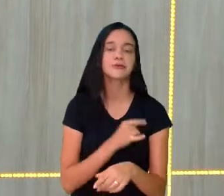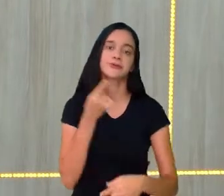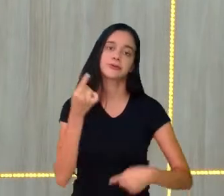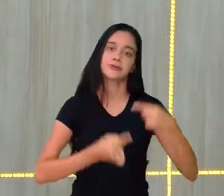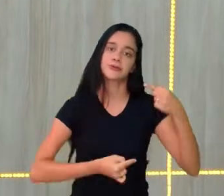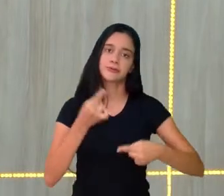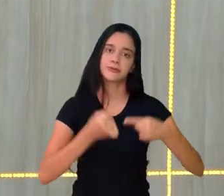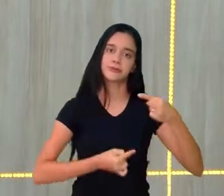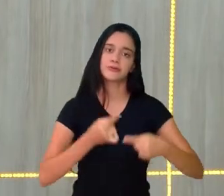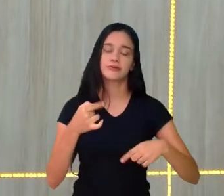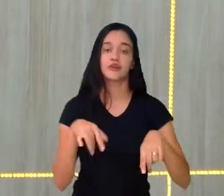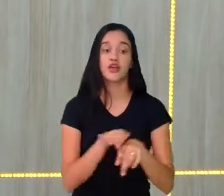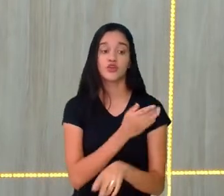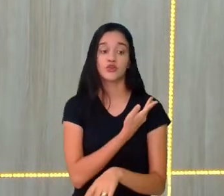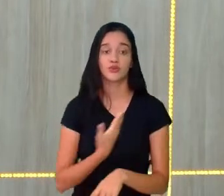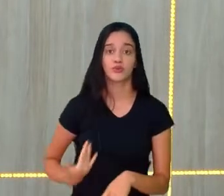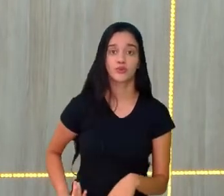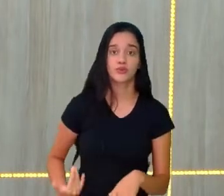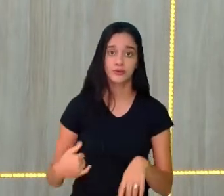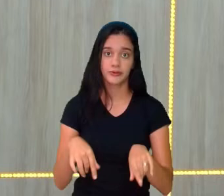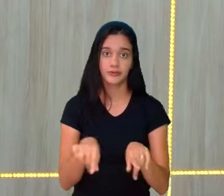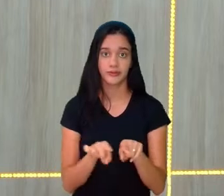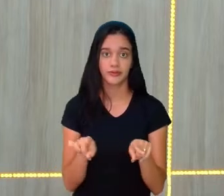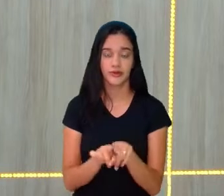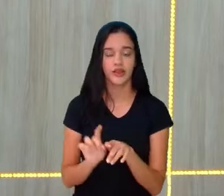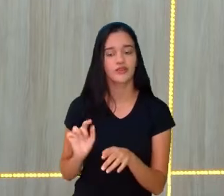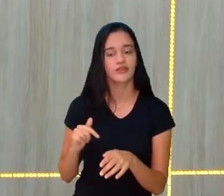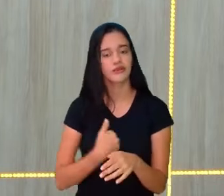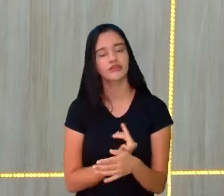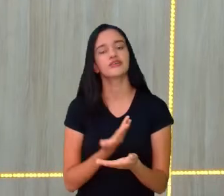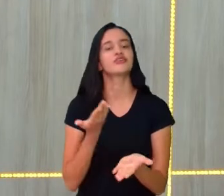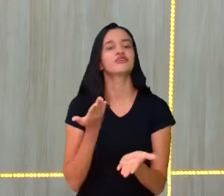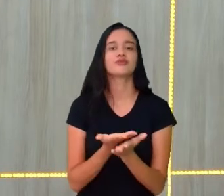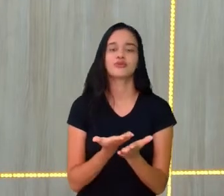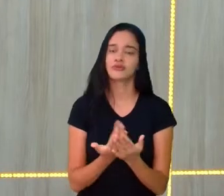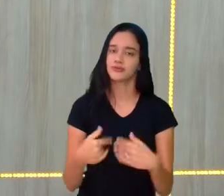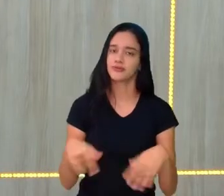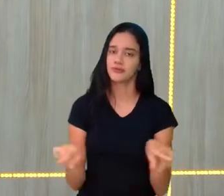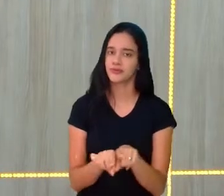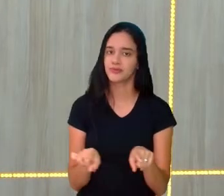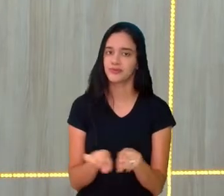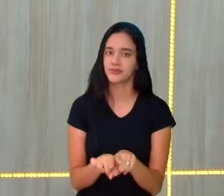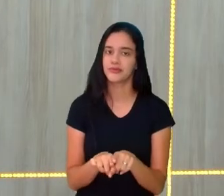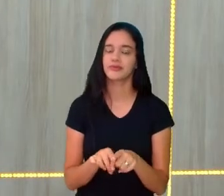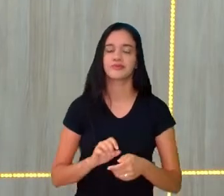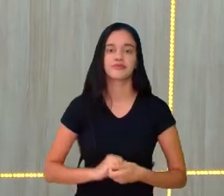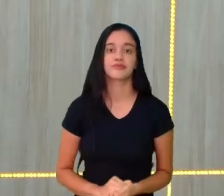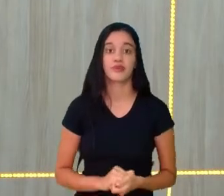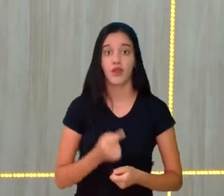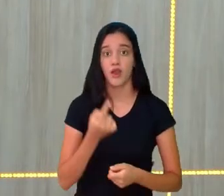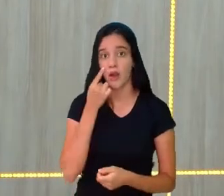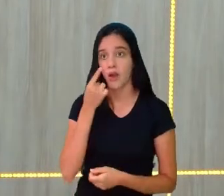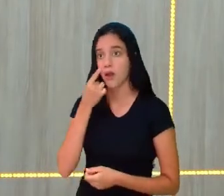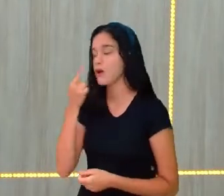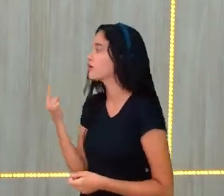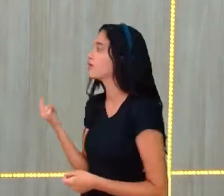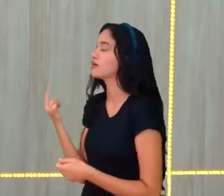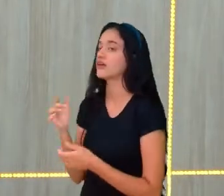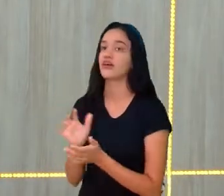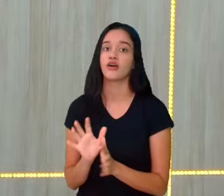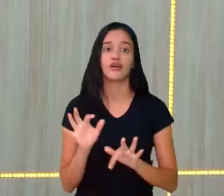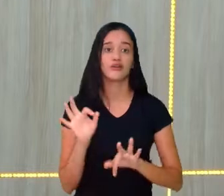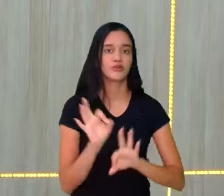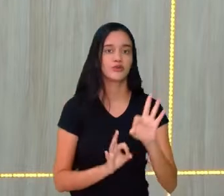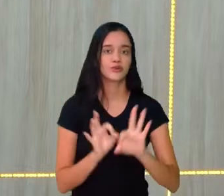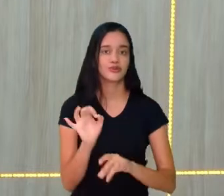exemplo, que foram estabelecidas, e a gente vai estudar isso também ao longo do ano. Outra coisa, formas de